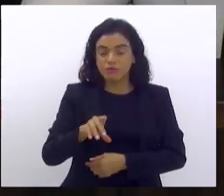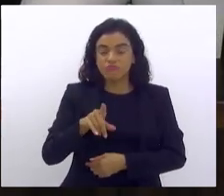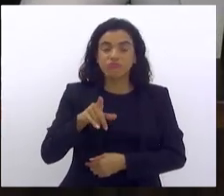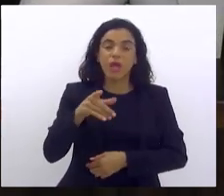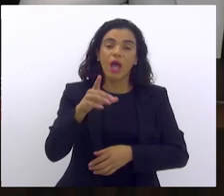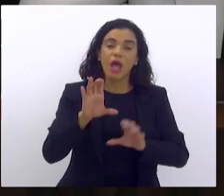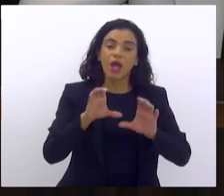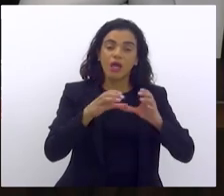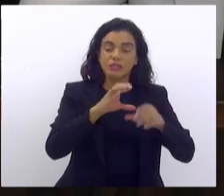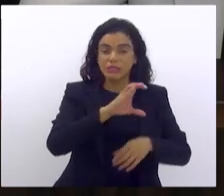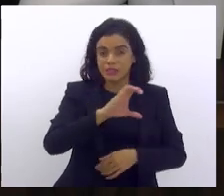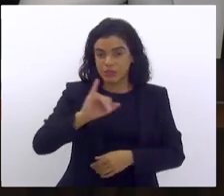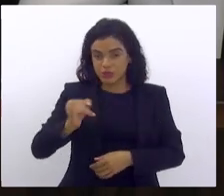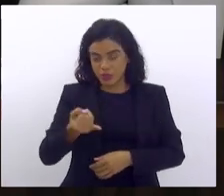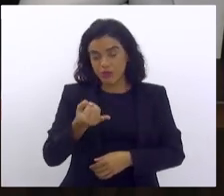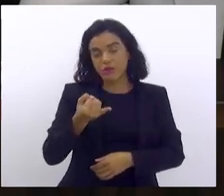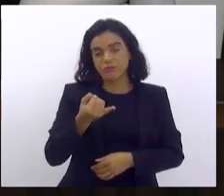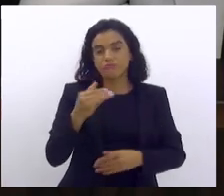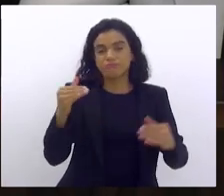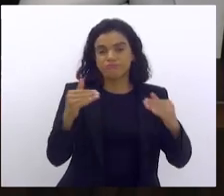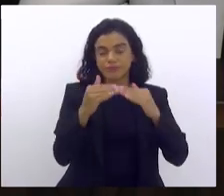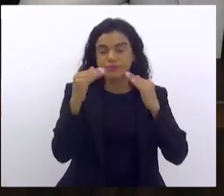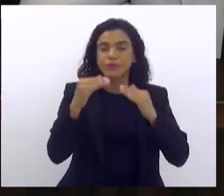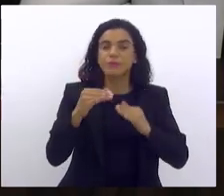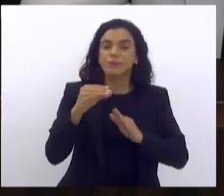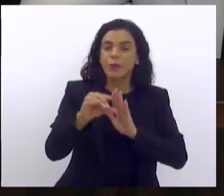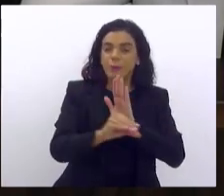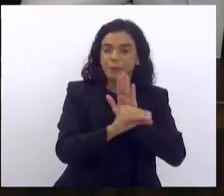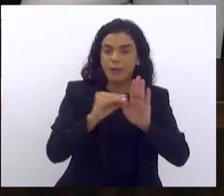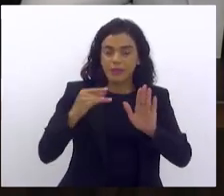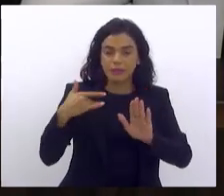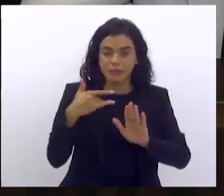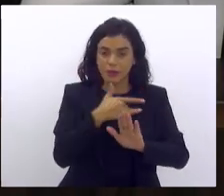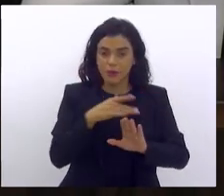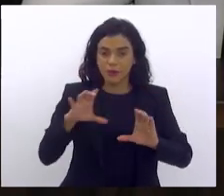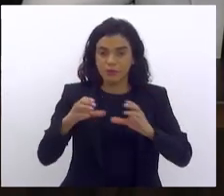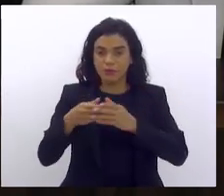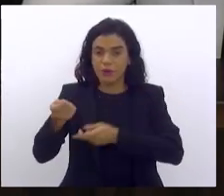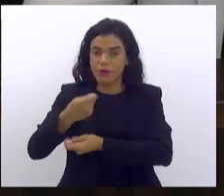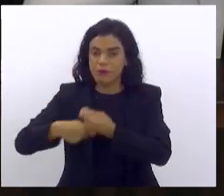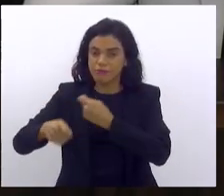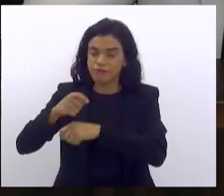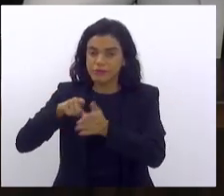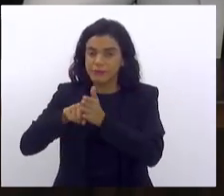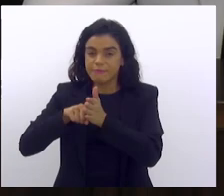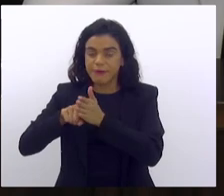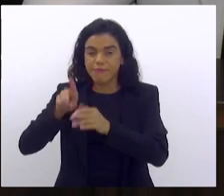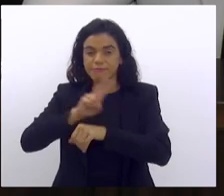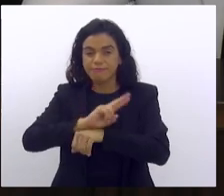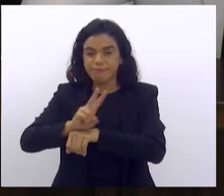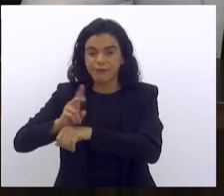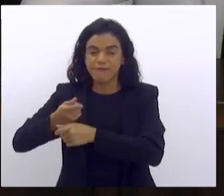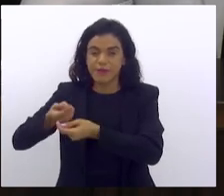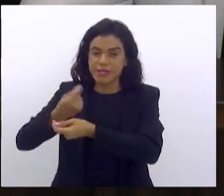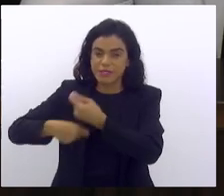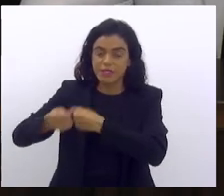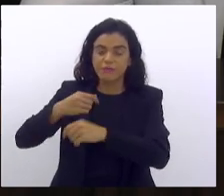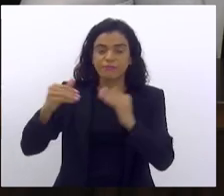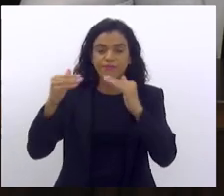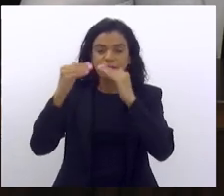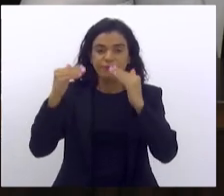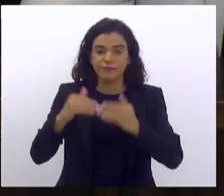pela constitucionalidade, com emenda de saúde favorável, de orçamento, finanças e fiscalização financeira